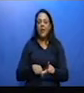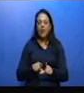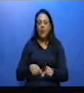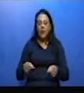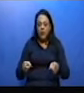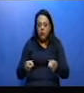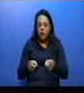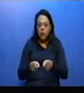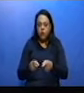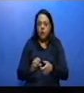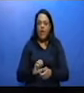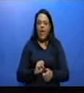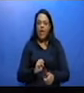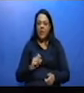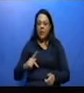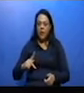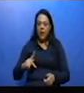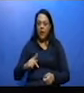Letra B,